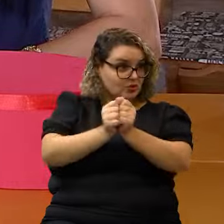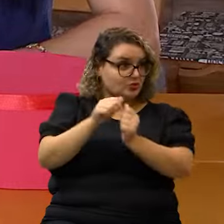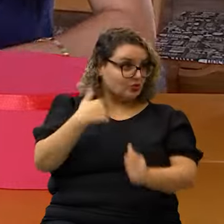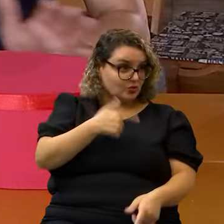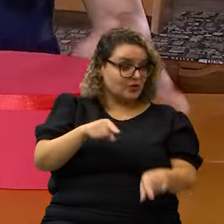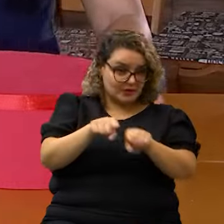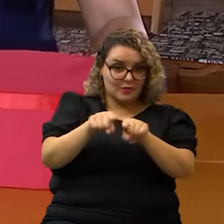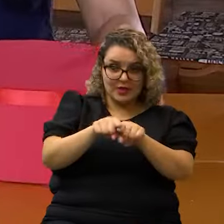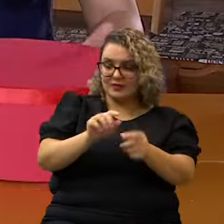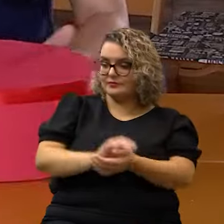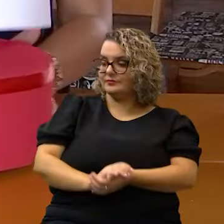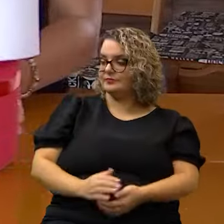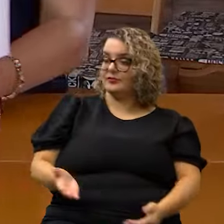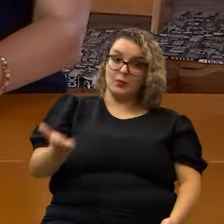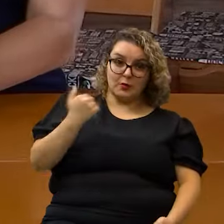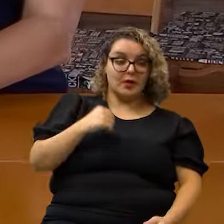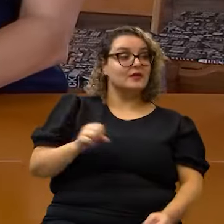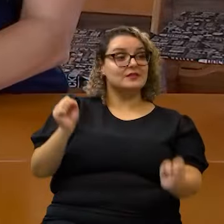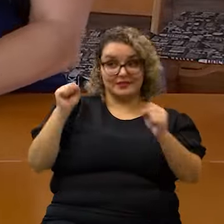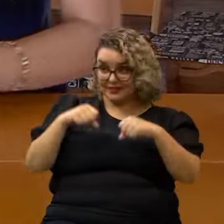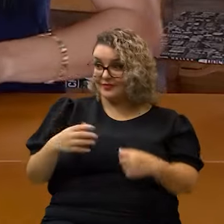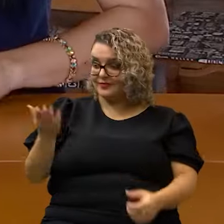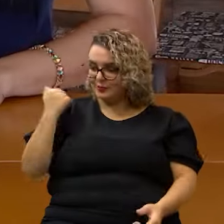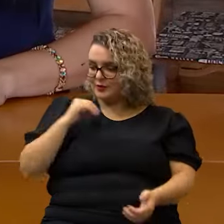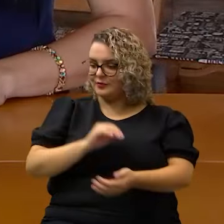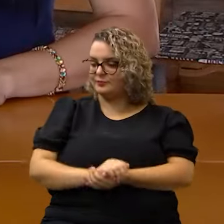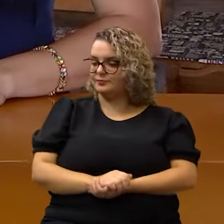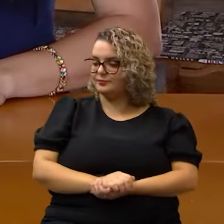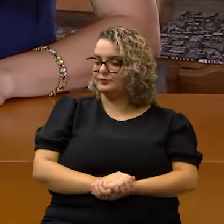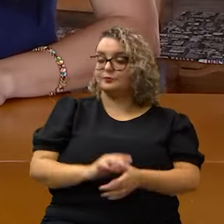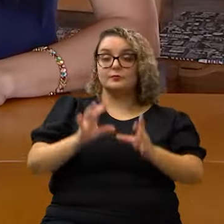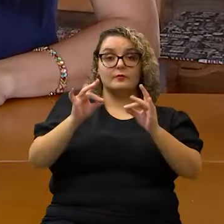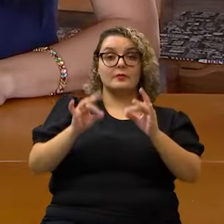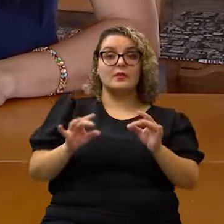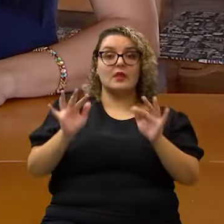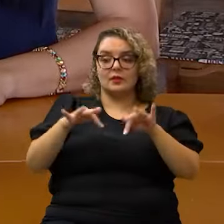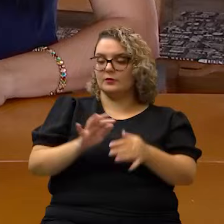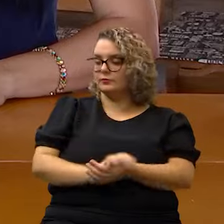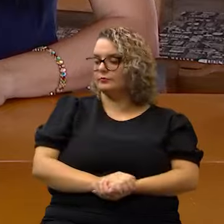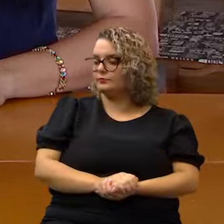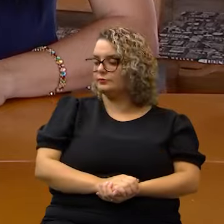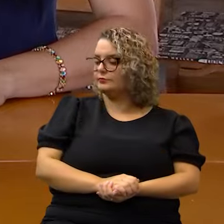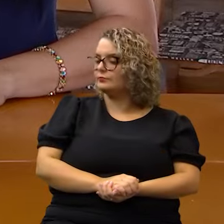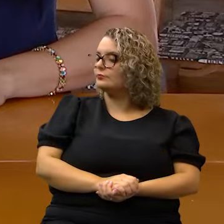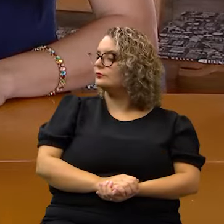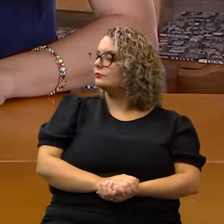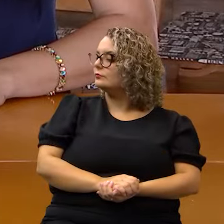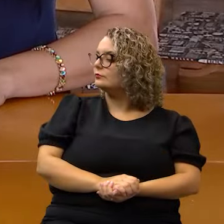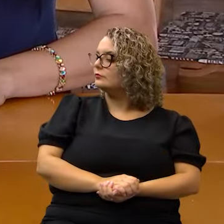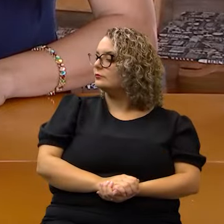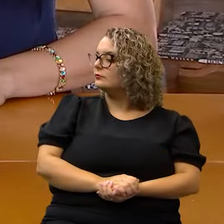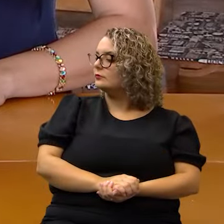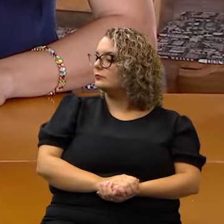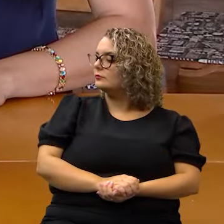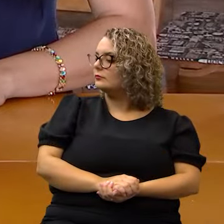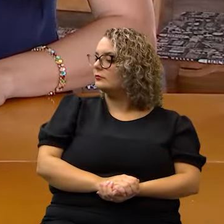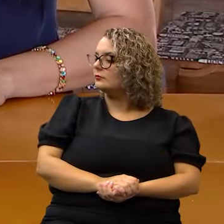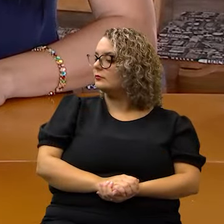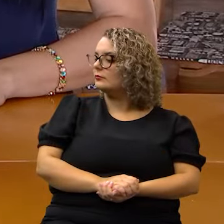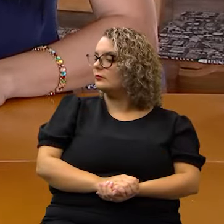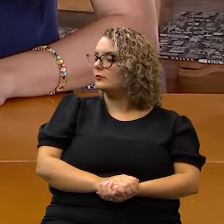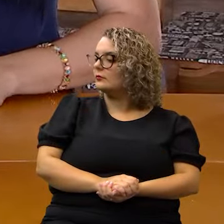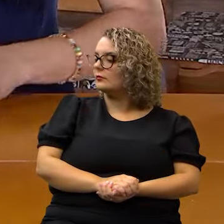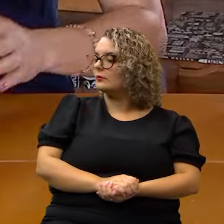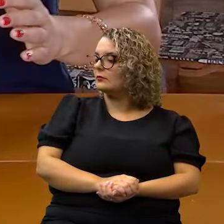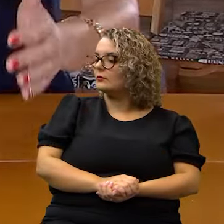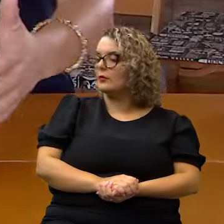vamos lá? Vamos. Agora vamos fazer o detalhe final pra vocês. Vou olhar bem direitinho aqui. Pra você poder achar o